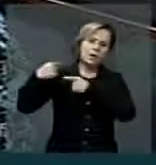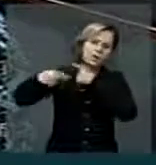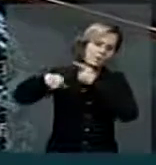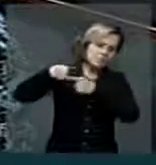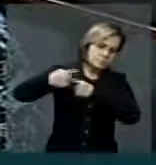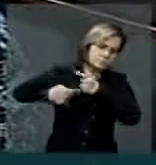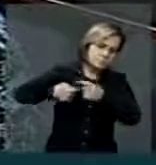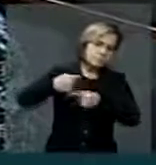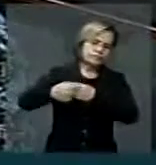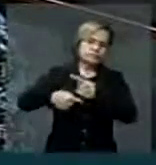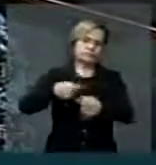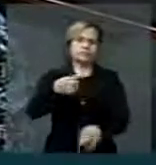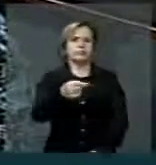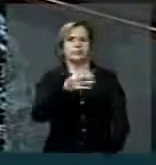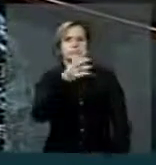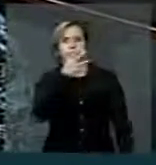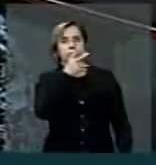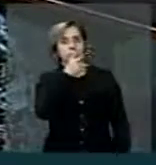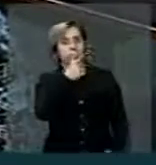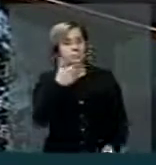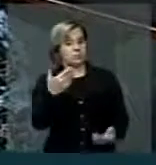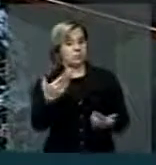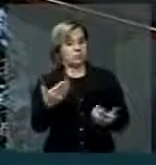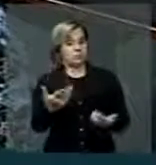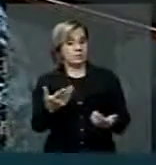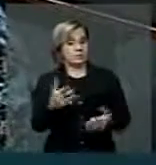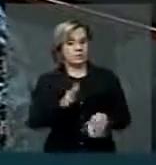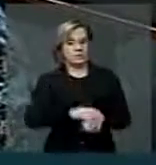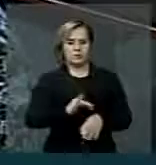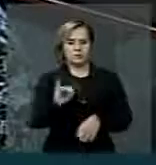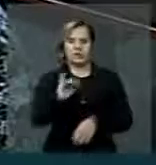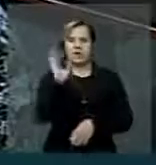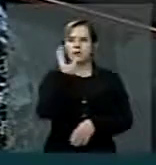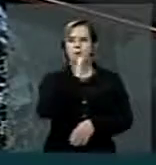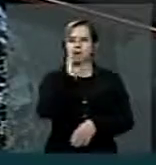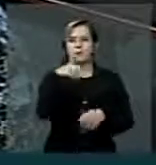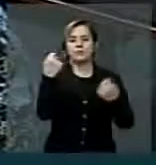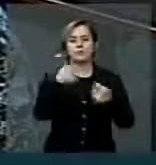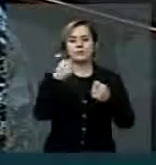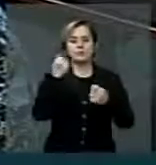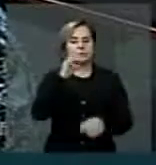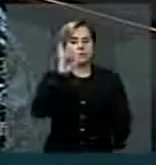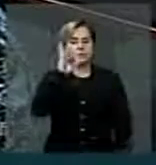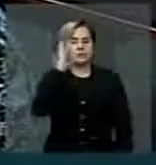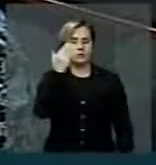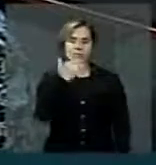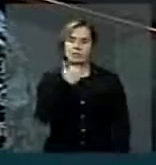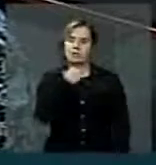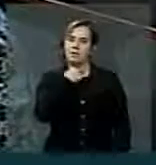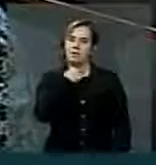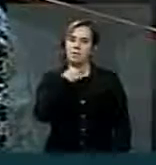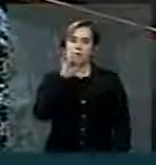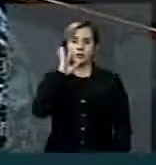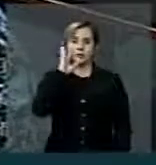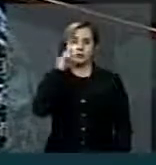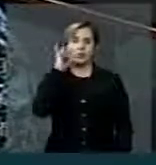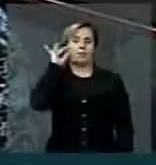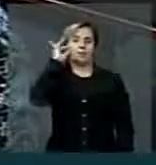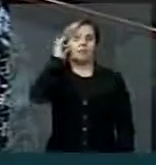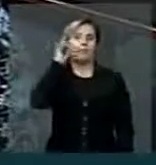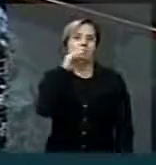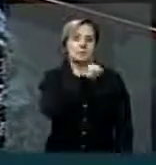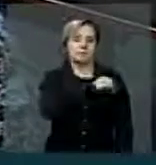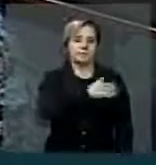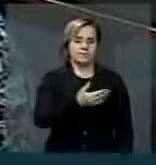que, por mais premente que seja essa decisão, não se pode tomá-la de forma precipitada, pelas